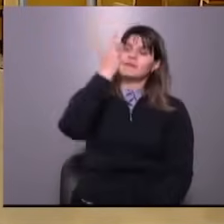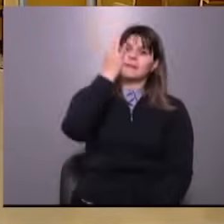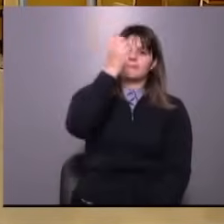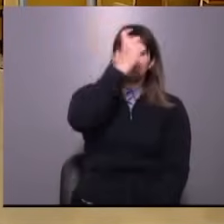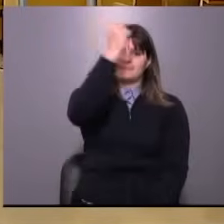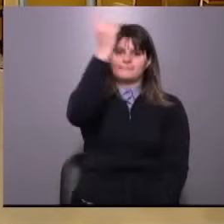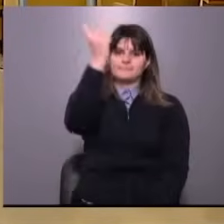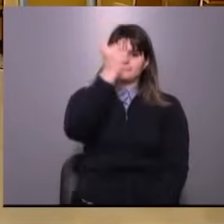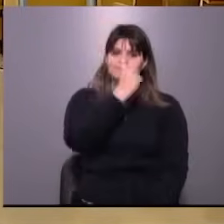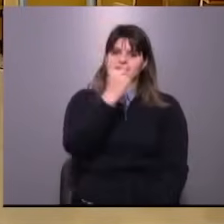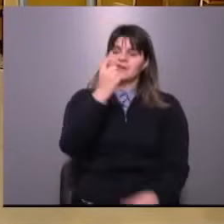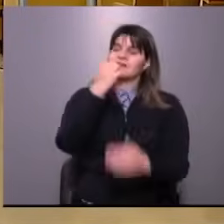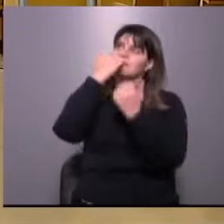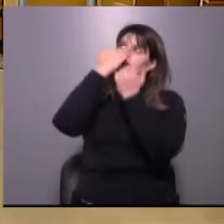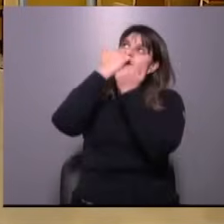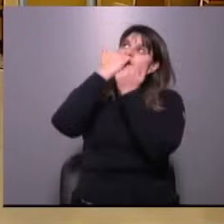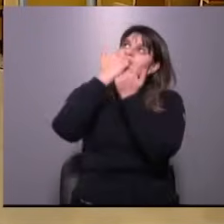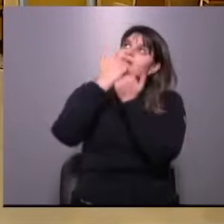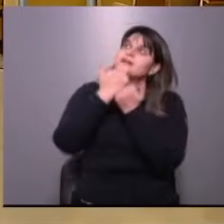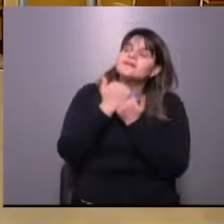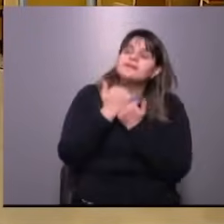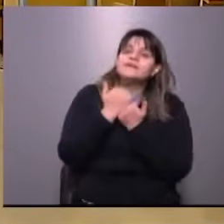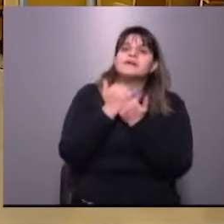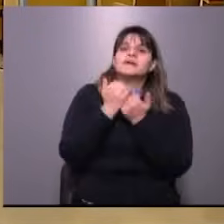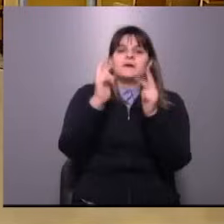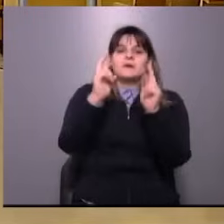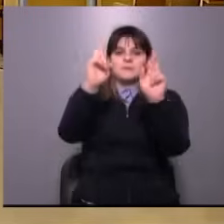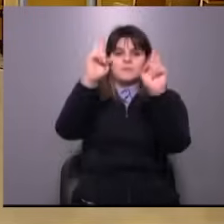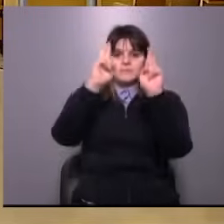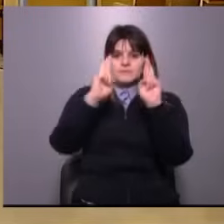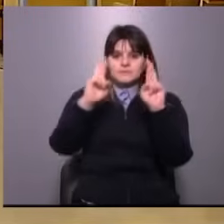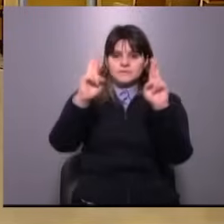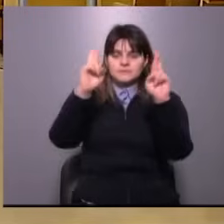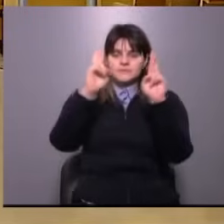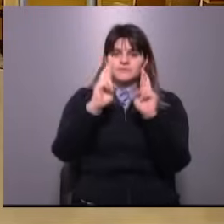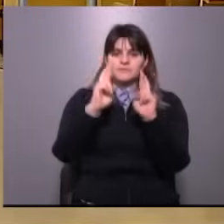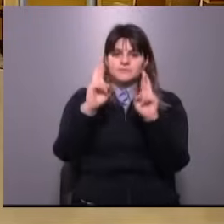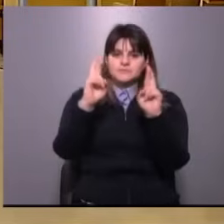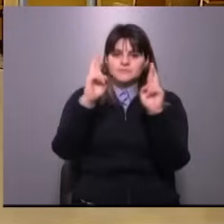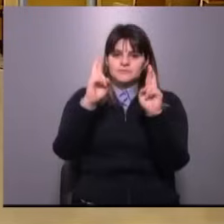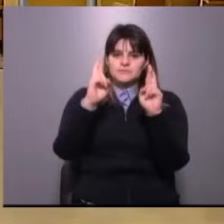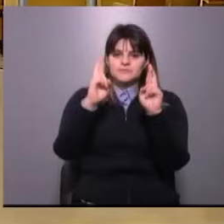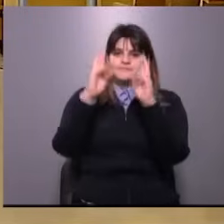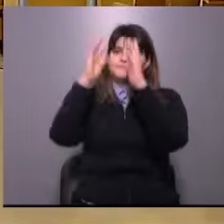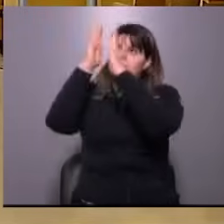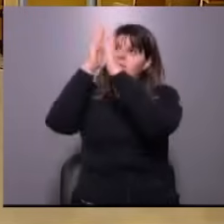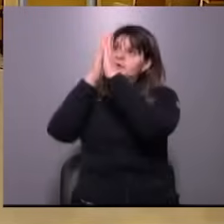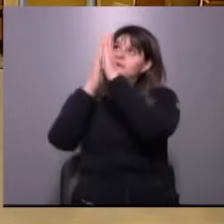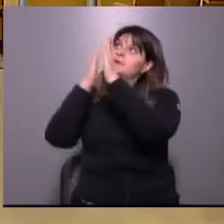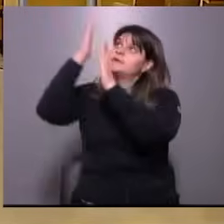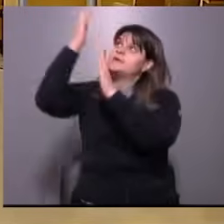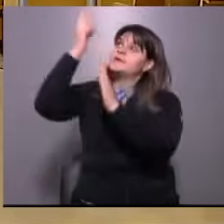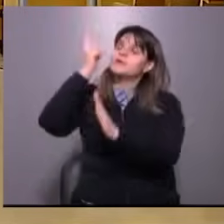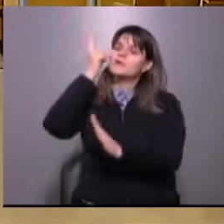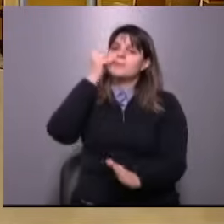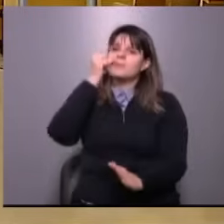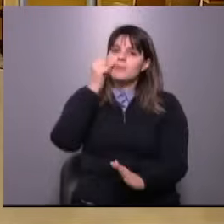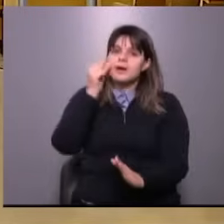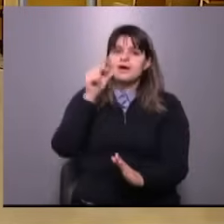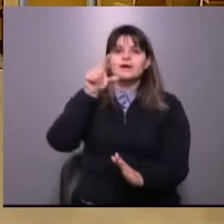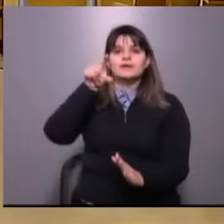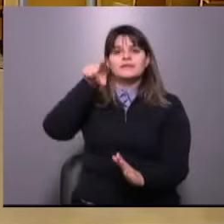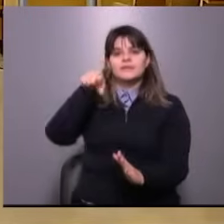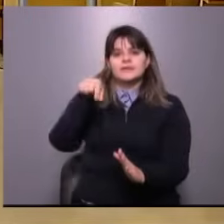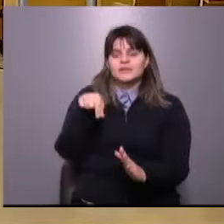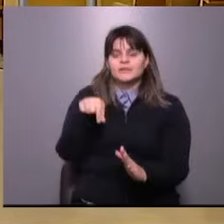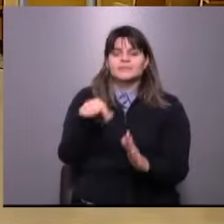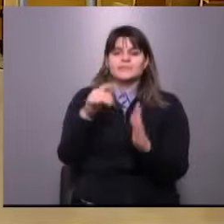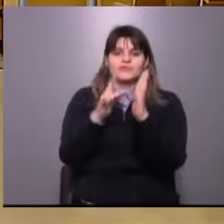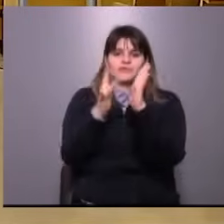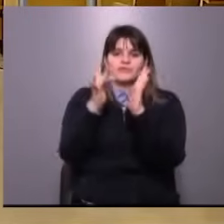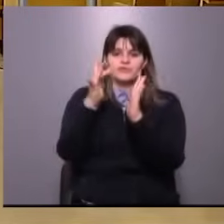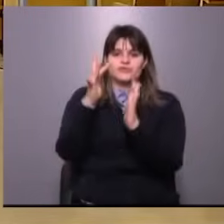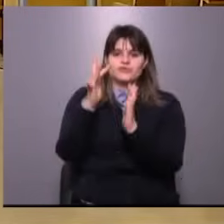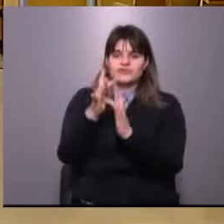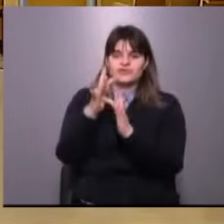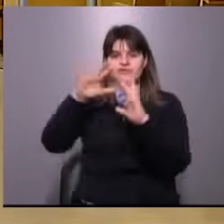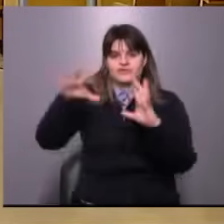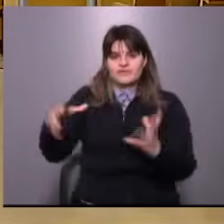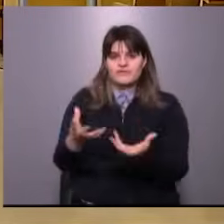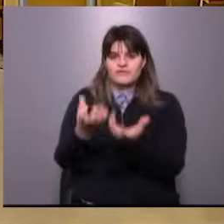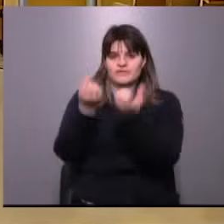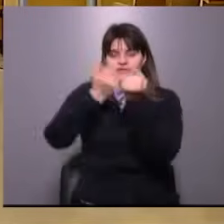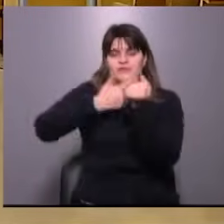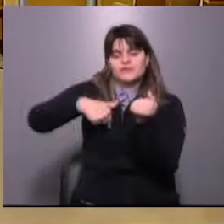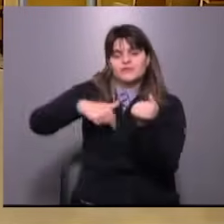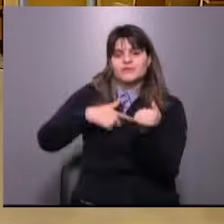A graça e a paz, a alegria e a esperança, da parte de Deus, nosso Pai, de